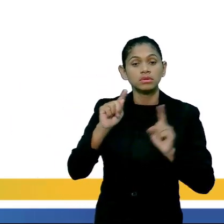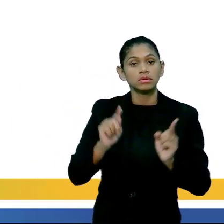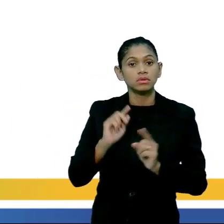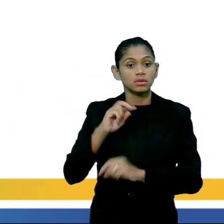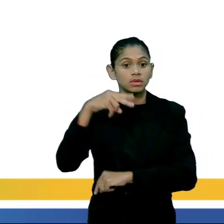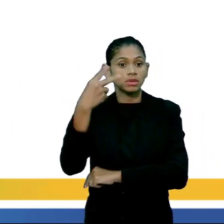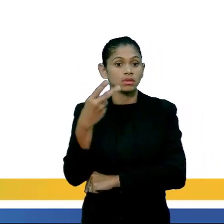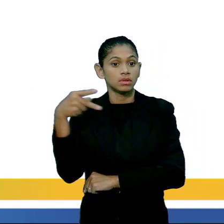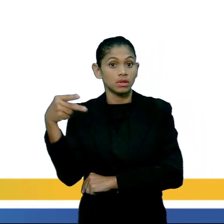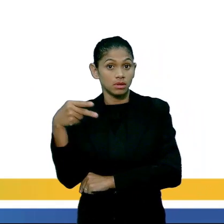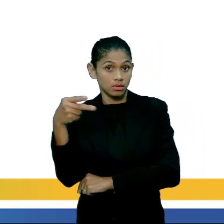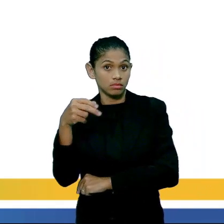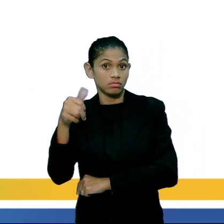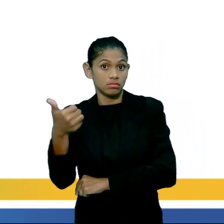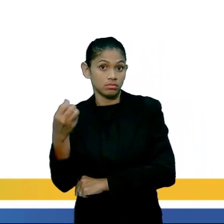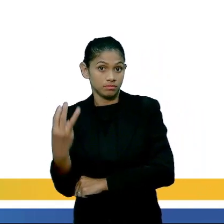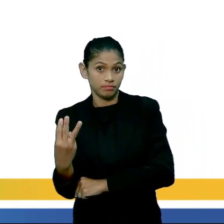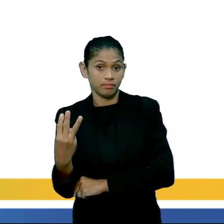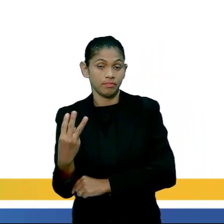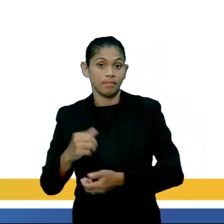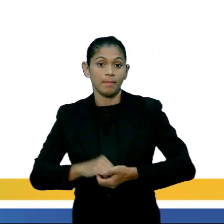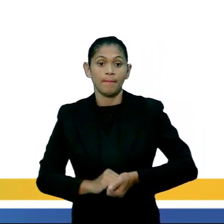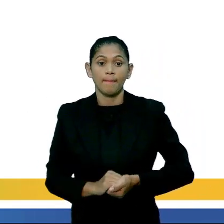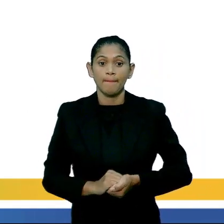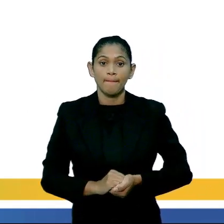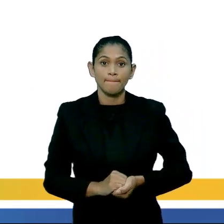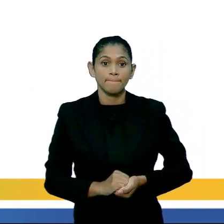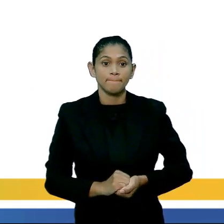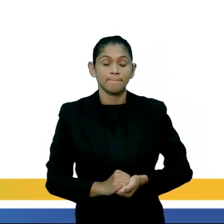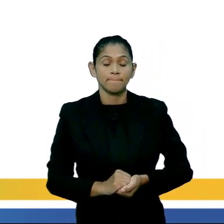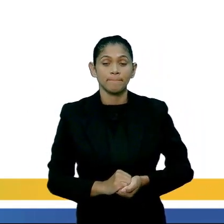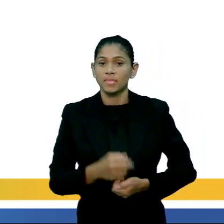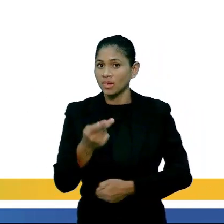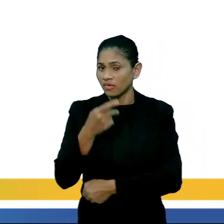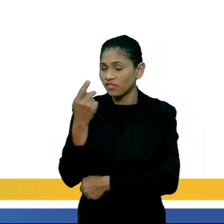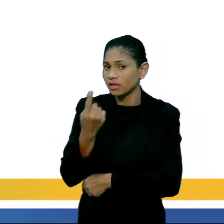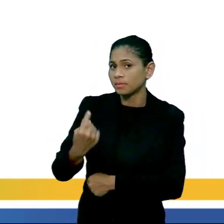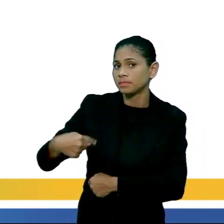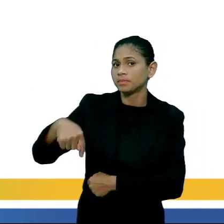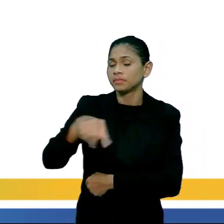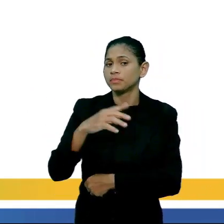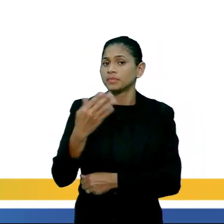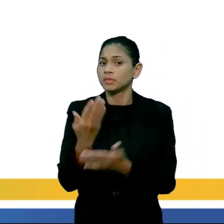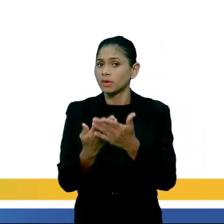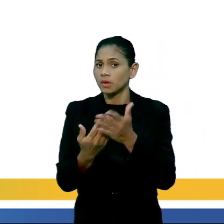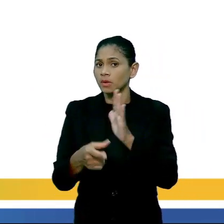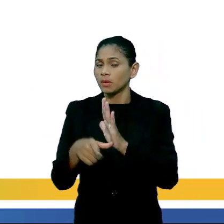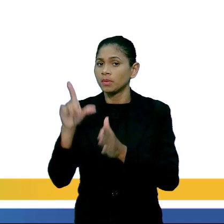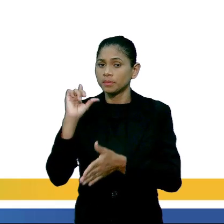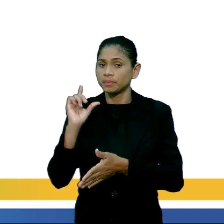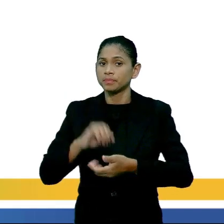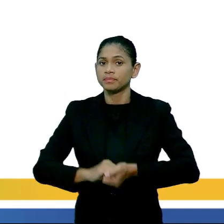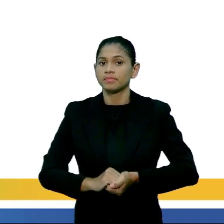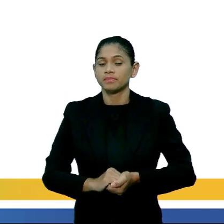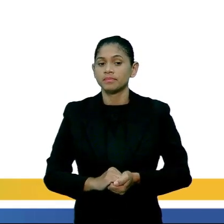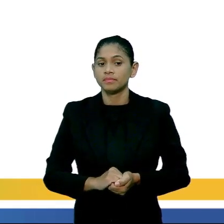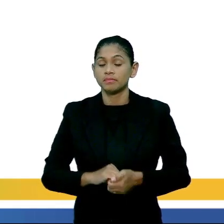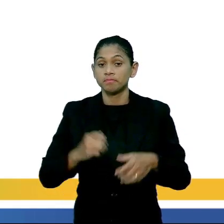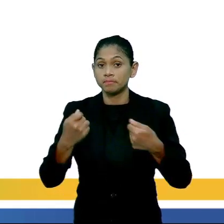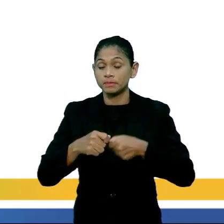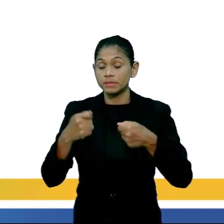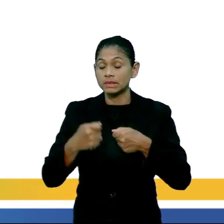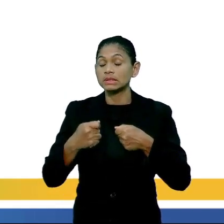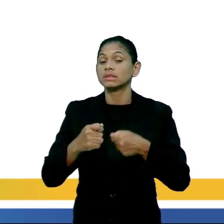AN ao quadrado é igual a 13. Eu falei para vocês em aulas anteriores que nós temos que tirar a